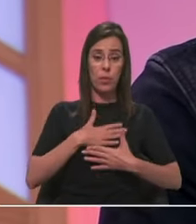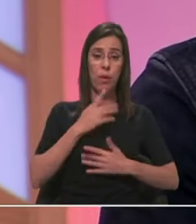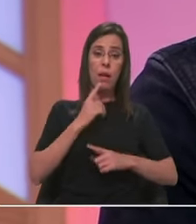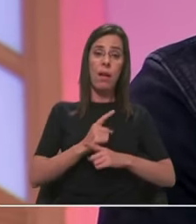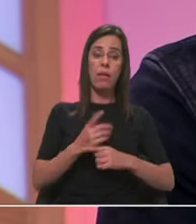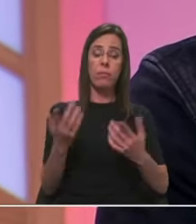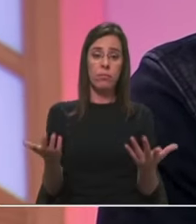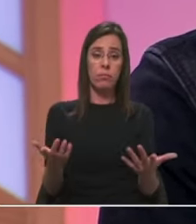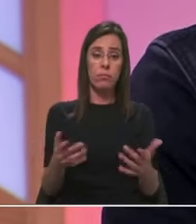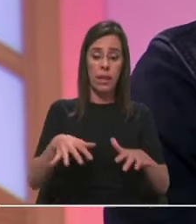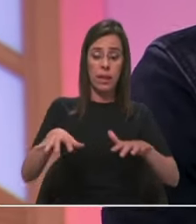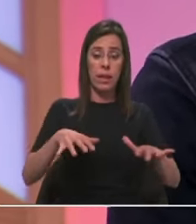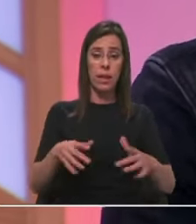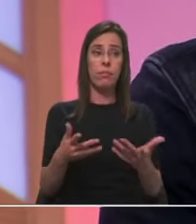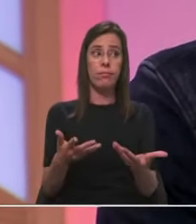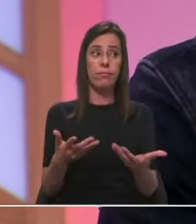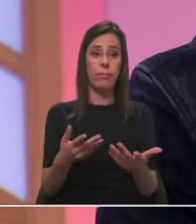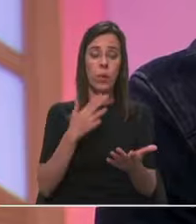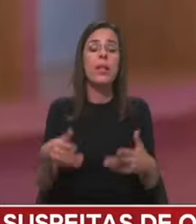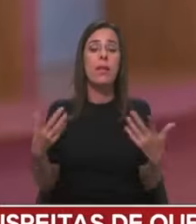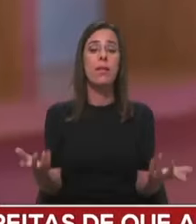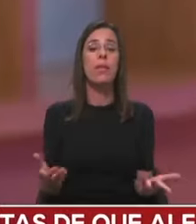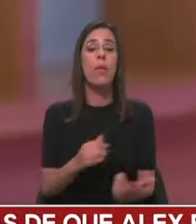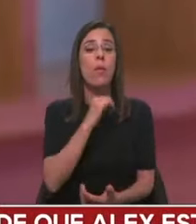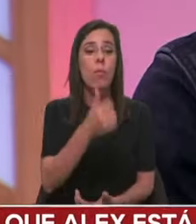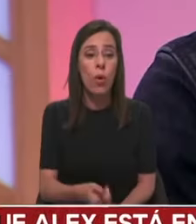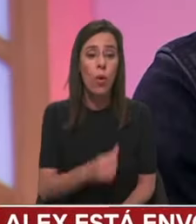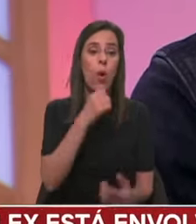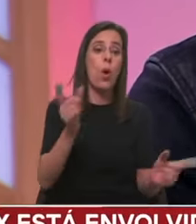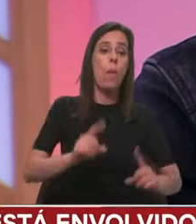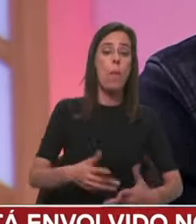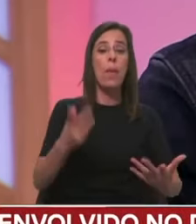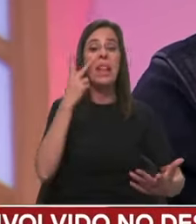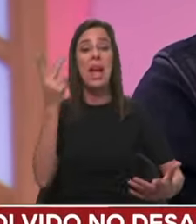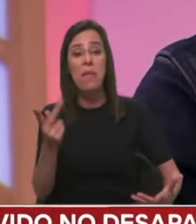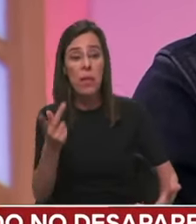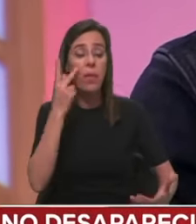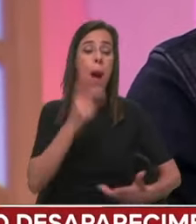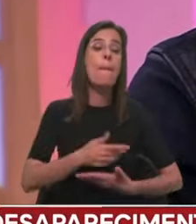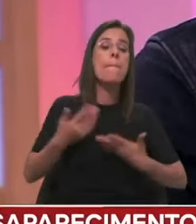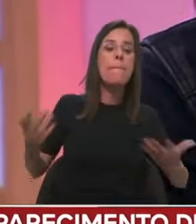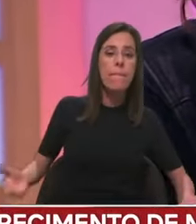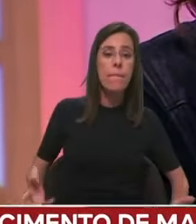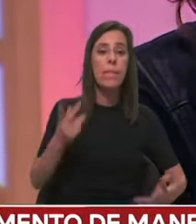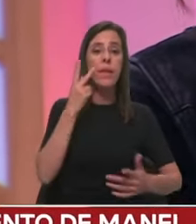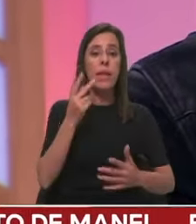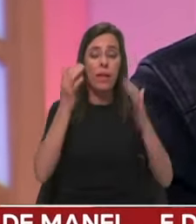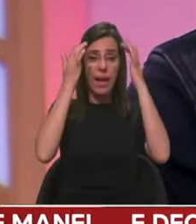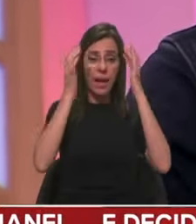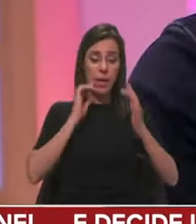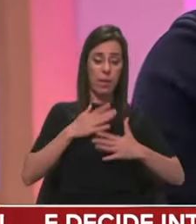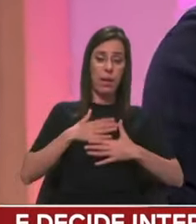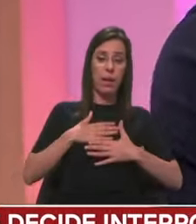a em cena a lidar com aquela realidade morreu não morreu está vivo não está está vivo na cabeça